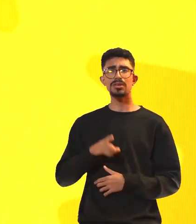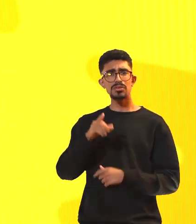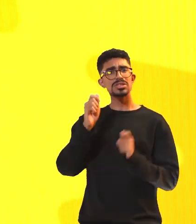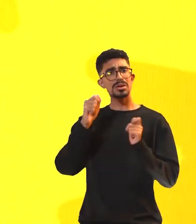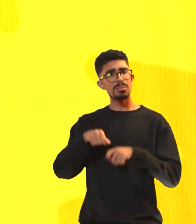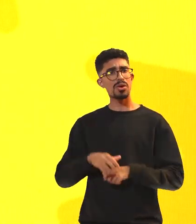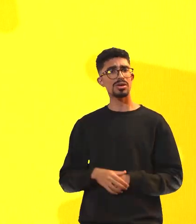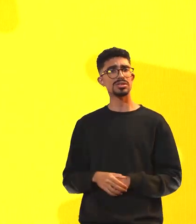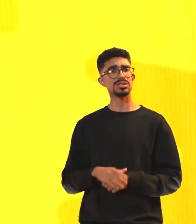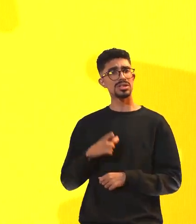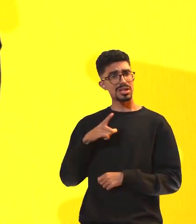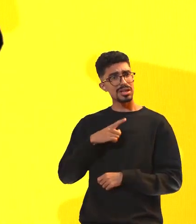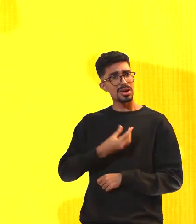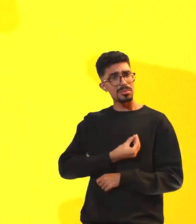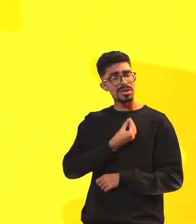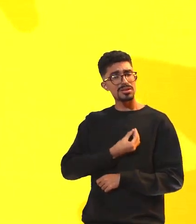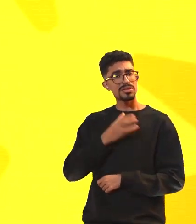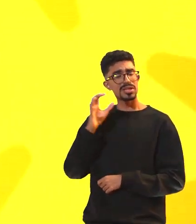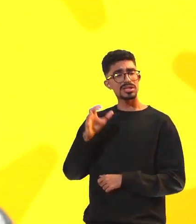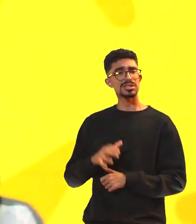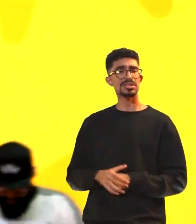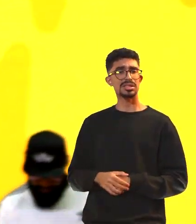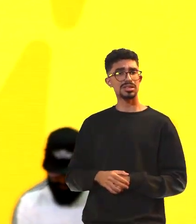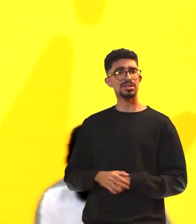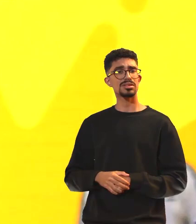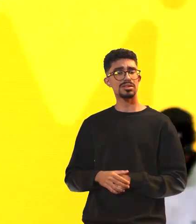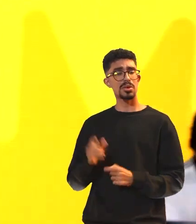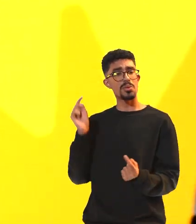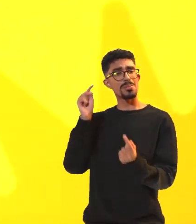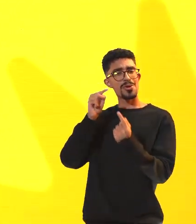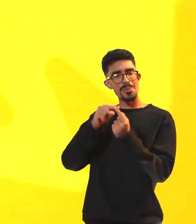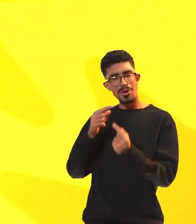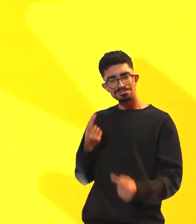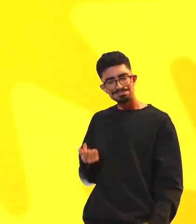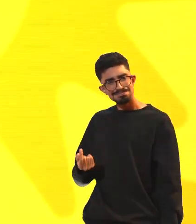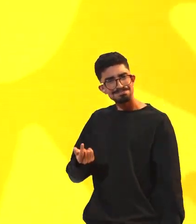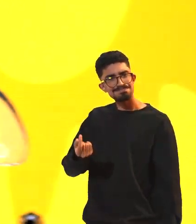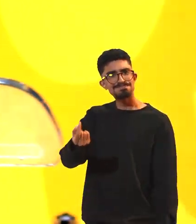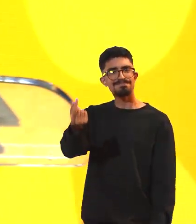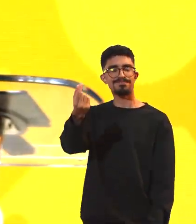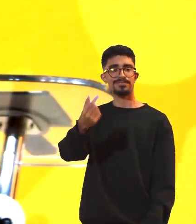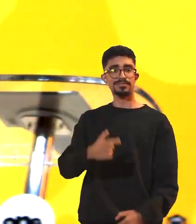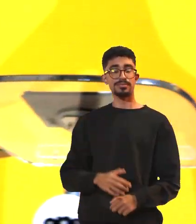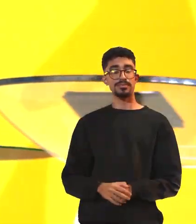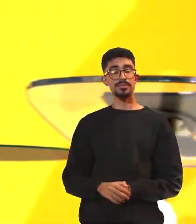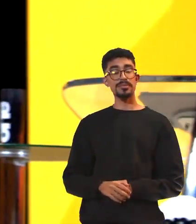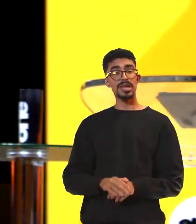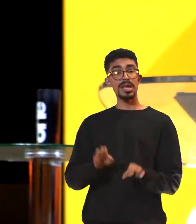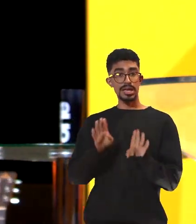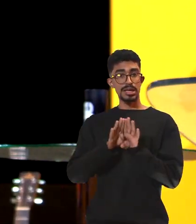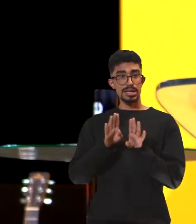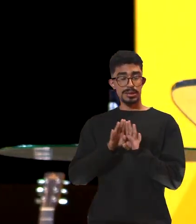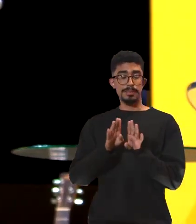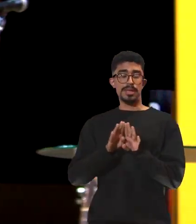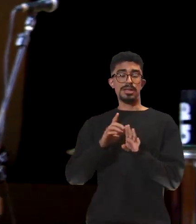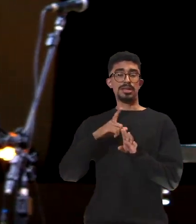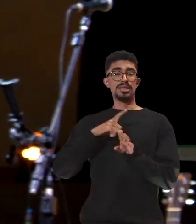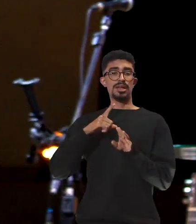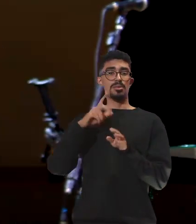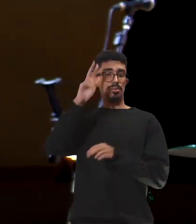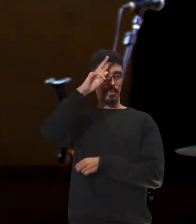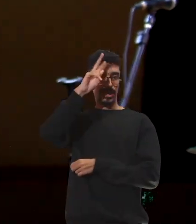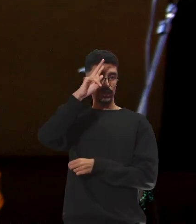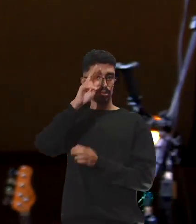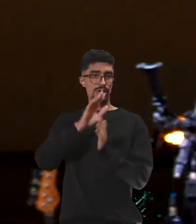eternos. Ou a gente pode lembrar de quando a Bíblia fala de juntar tesouros no céu.